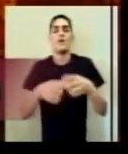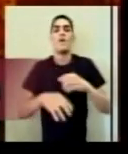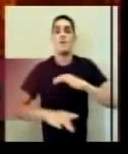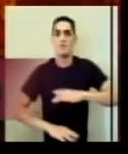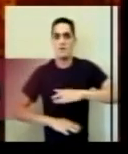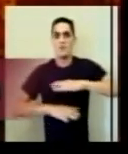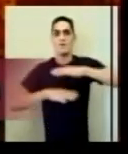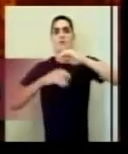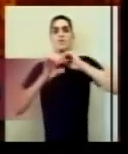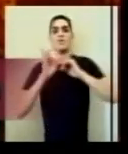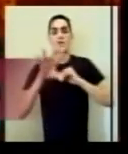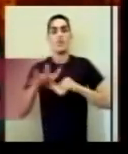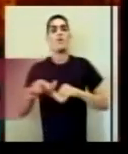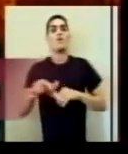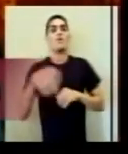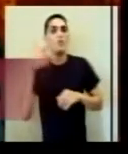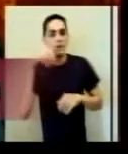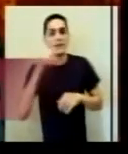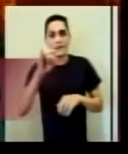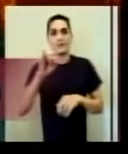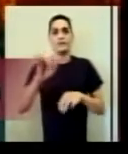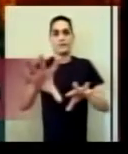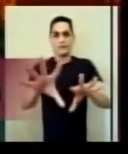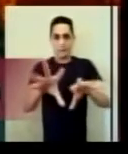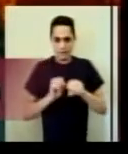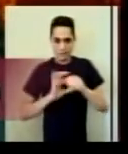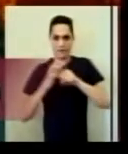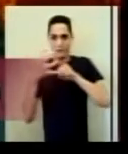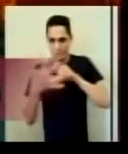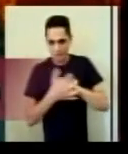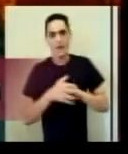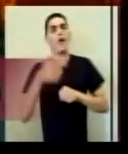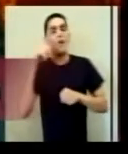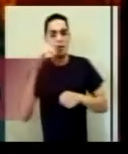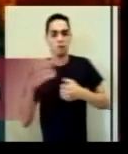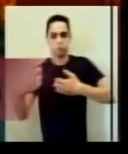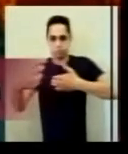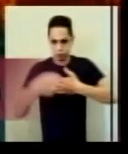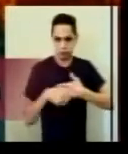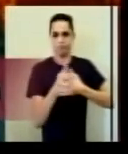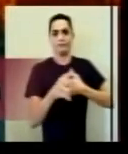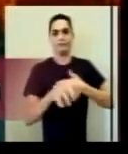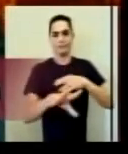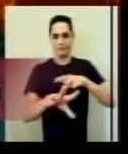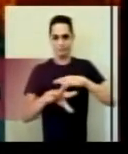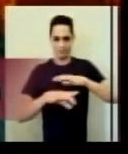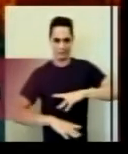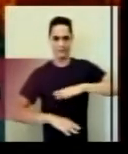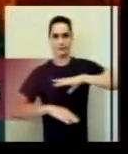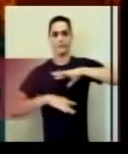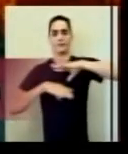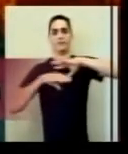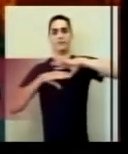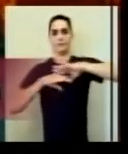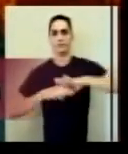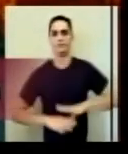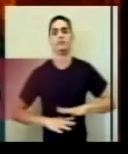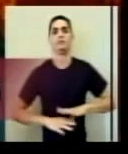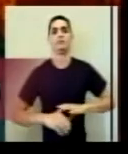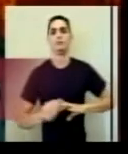é possível através da contração da doença. Ele não se